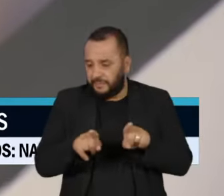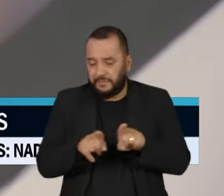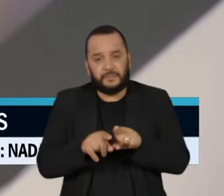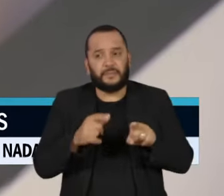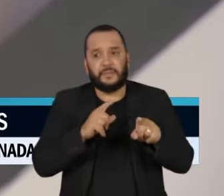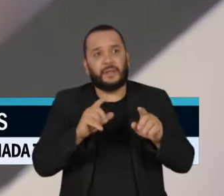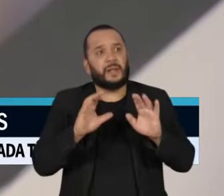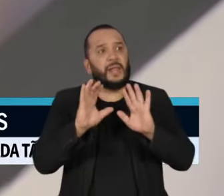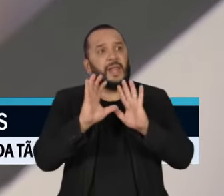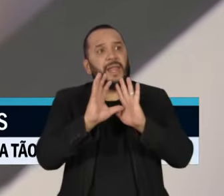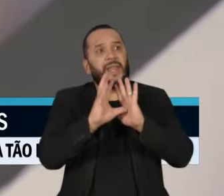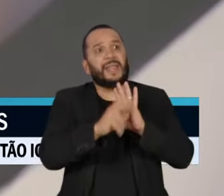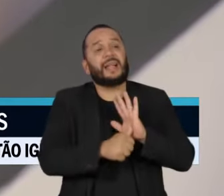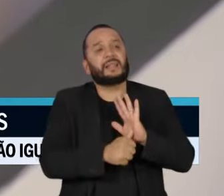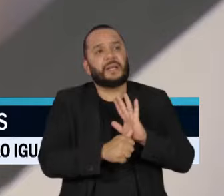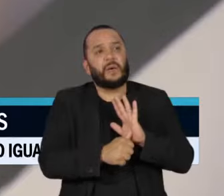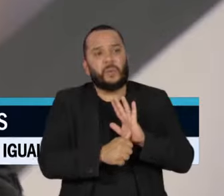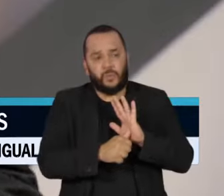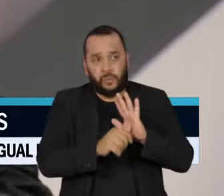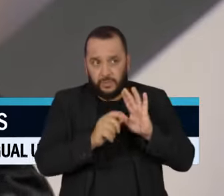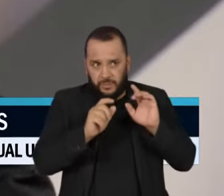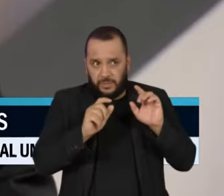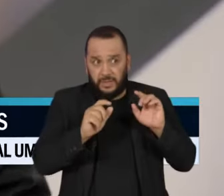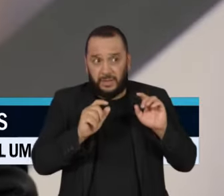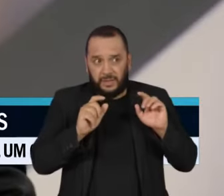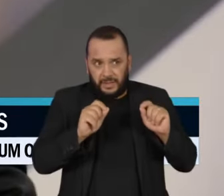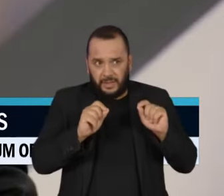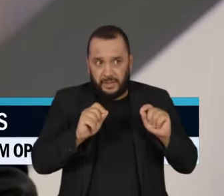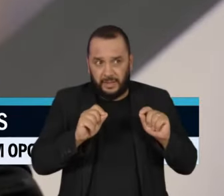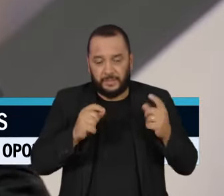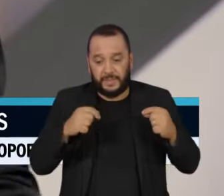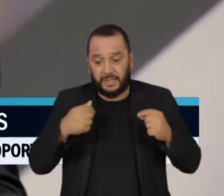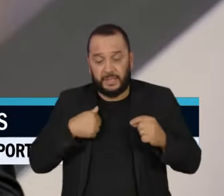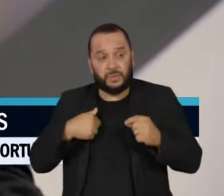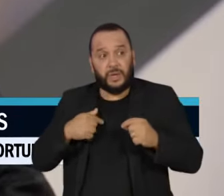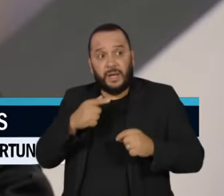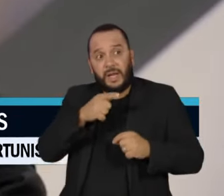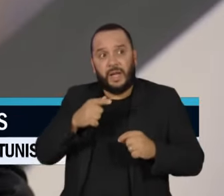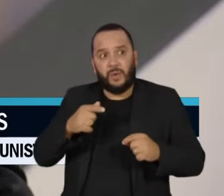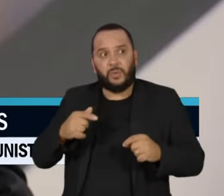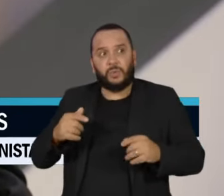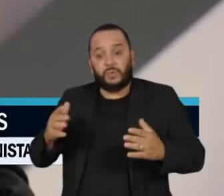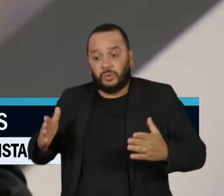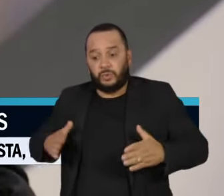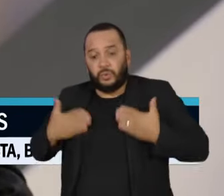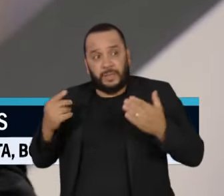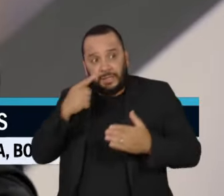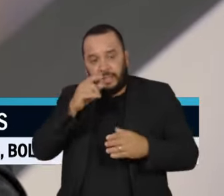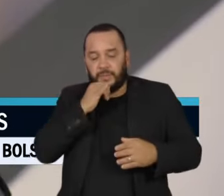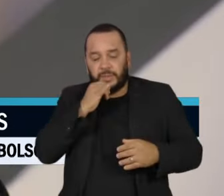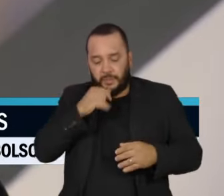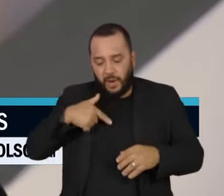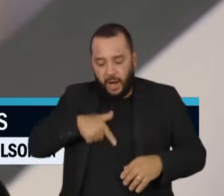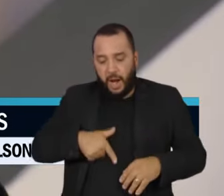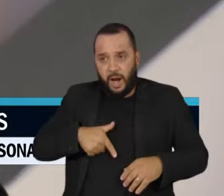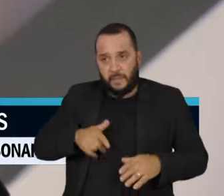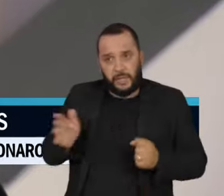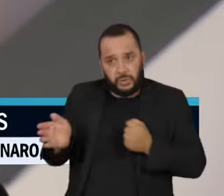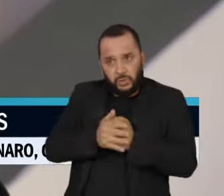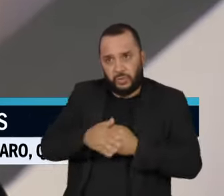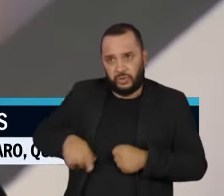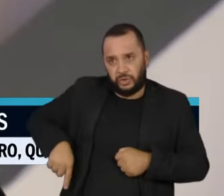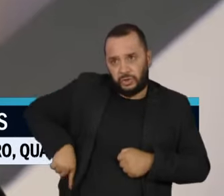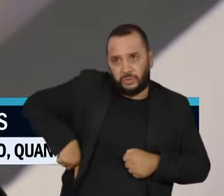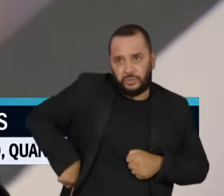a surpresa. Então, eu posso estar armado, a minha arma está escondida, não vou andar com a arma na mão como